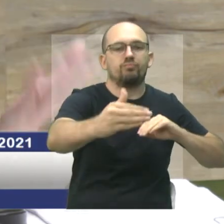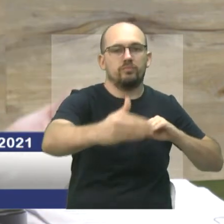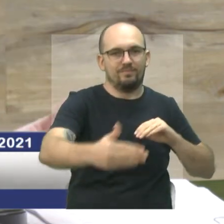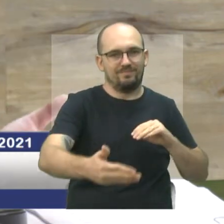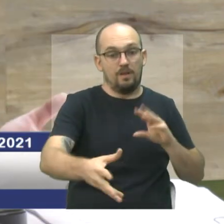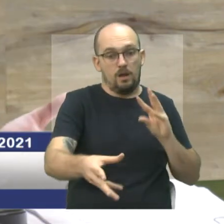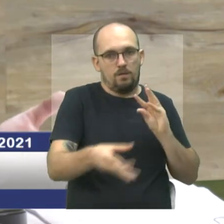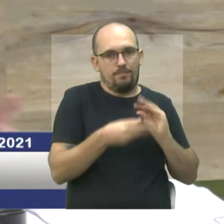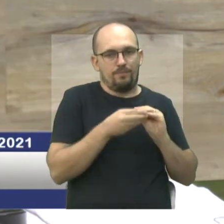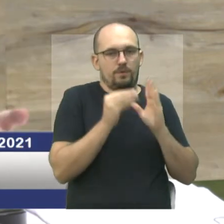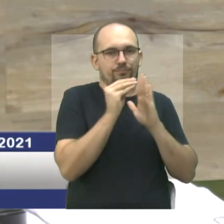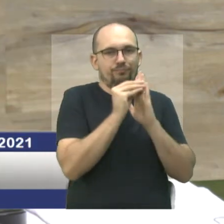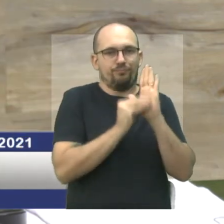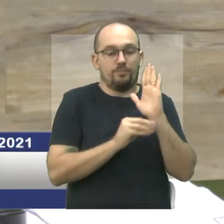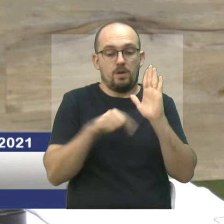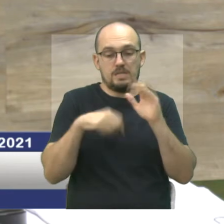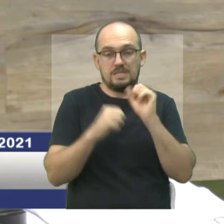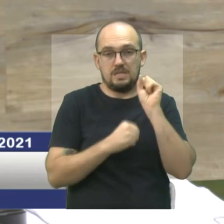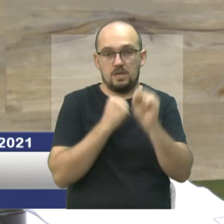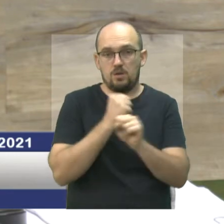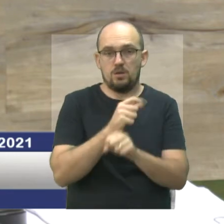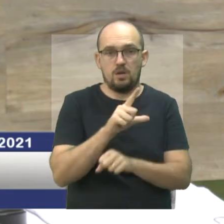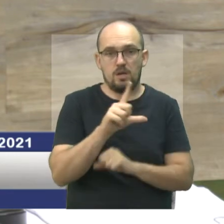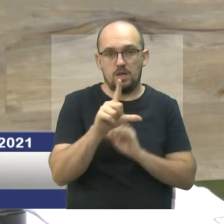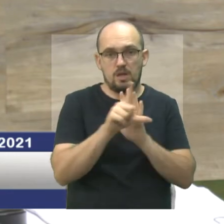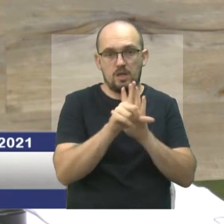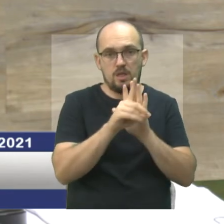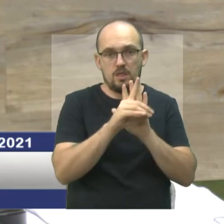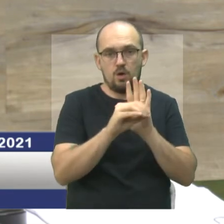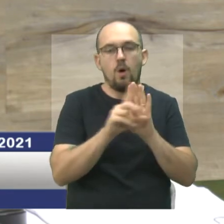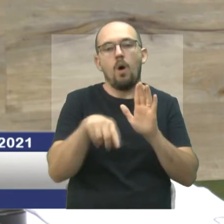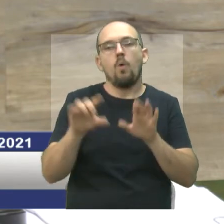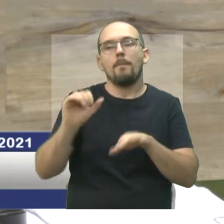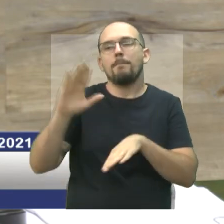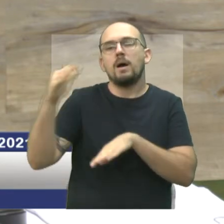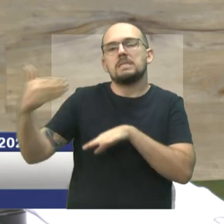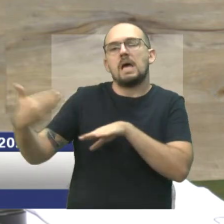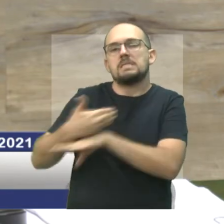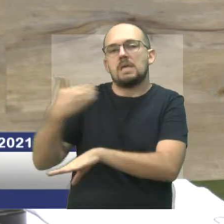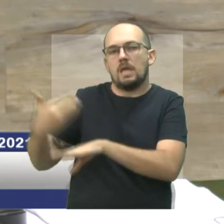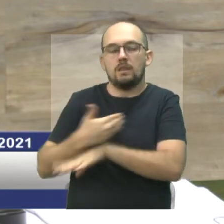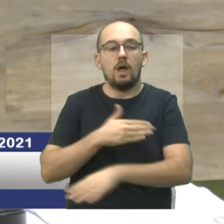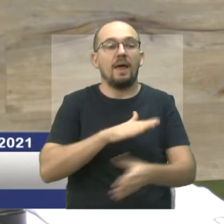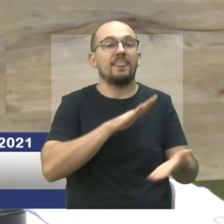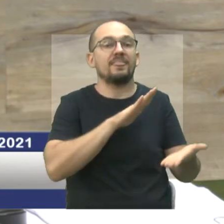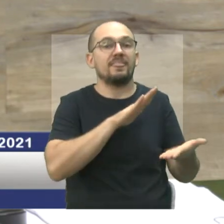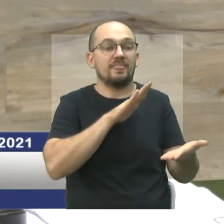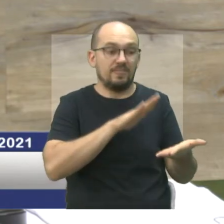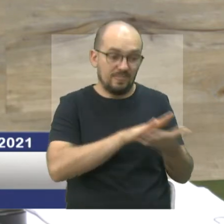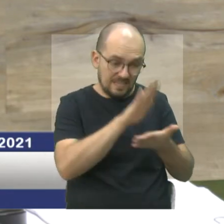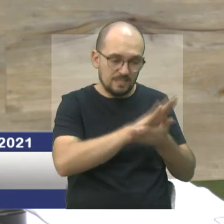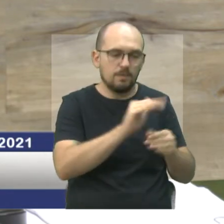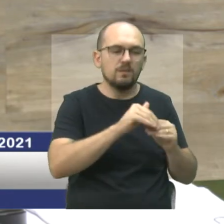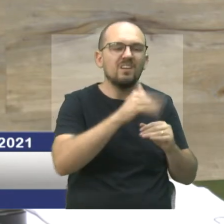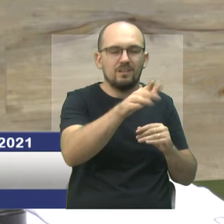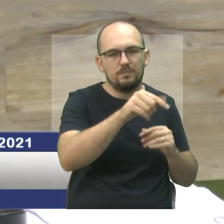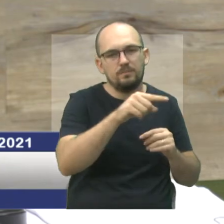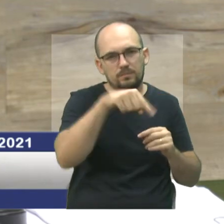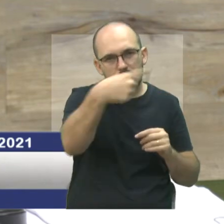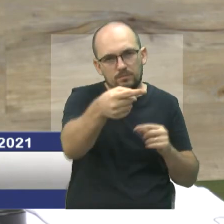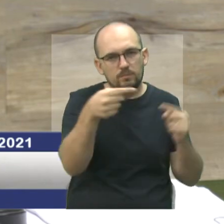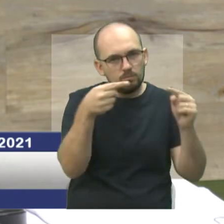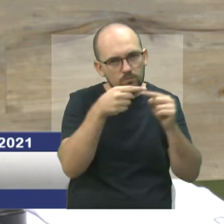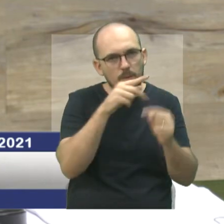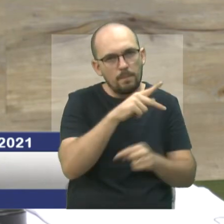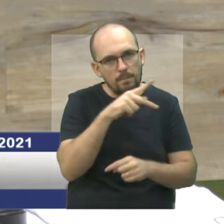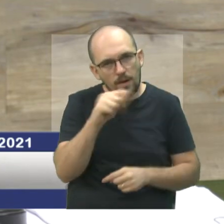a receita. As despesas a gente vai definir no PPA e na LOA. Tá?